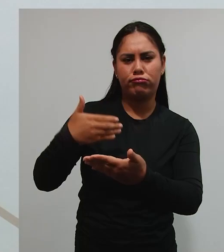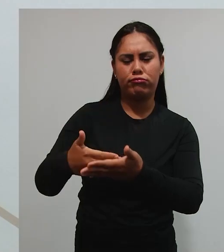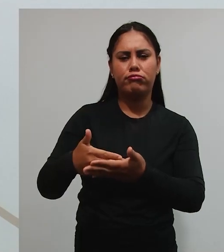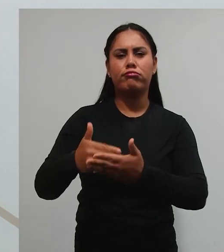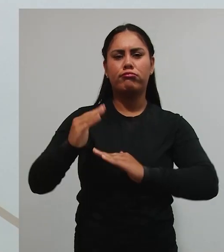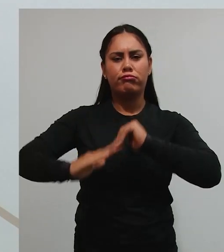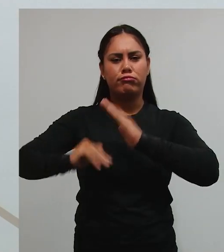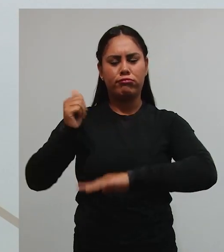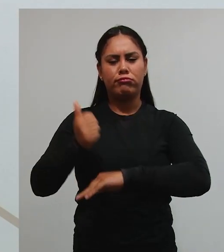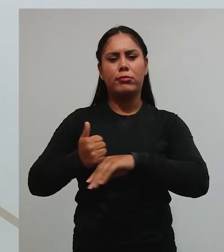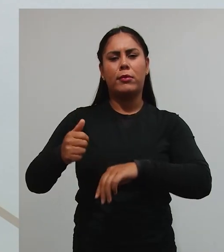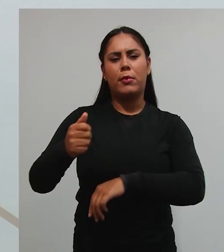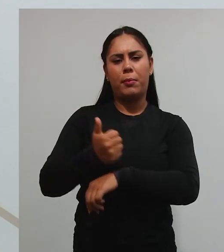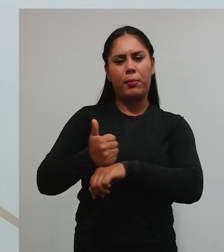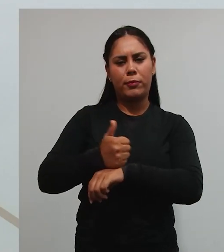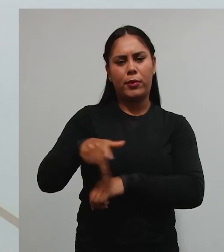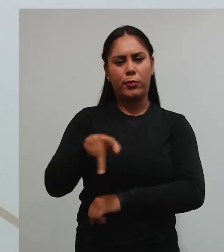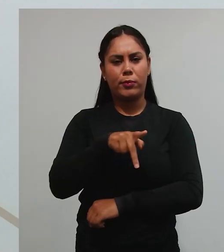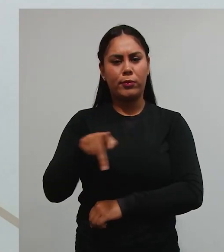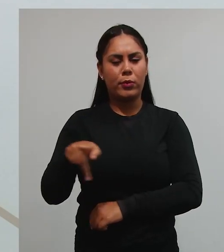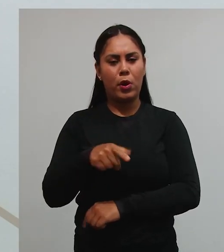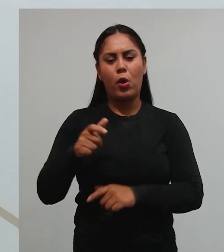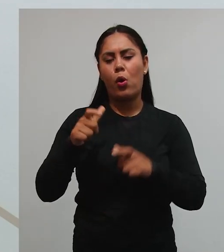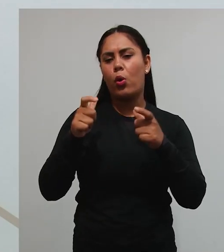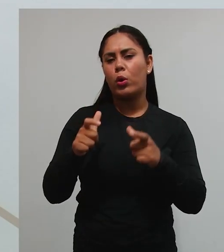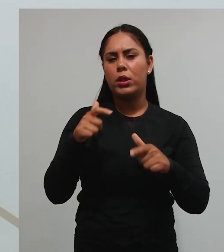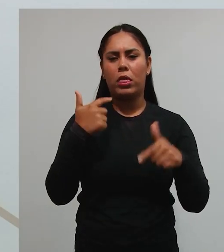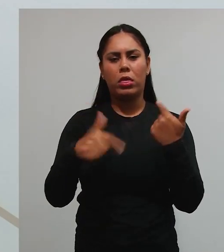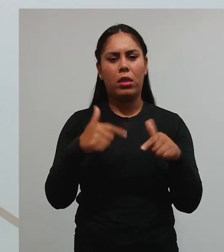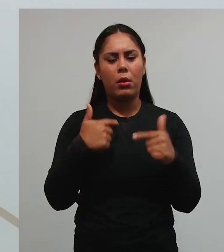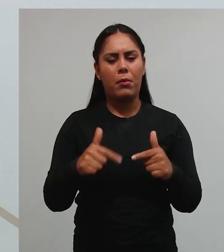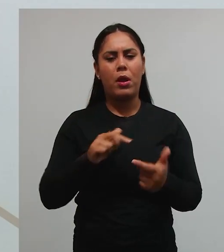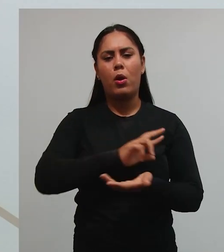em vários setores da educação.